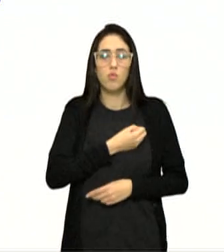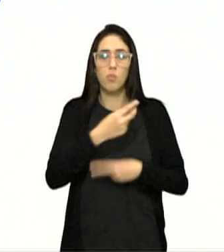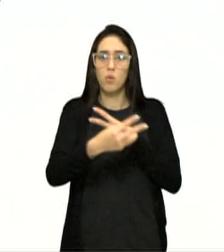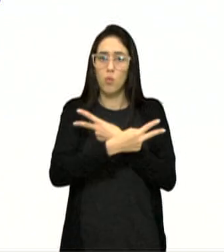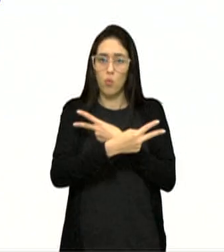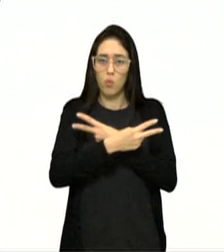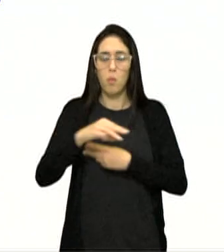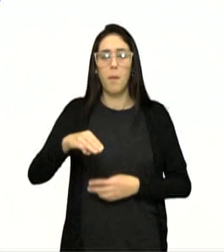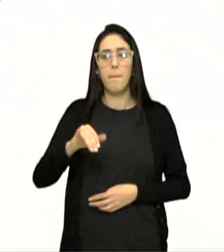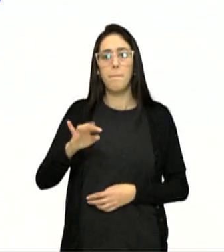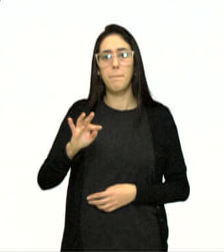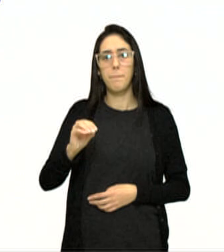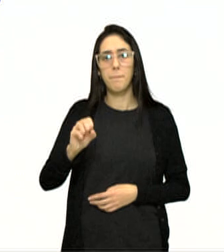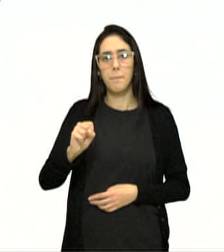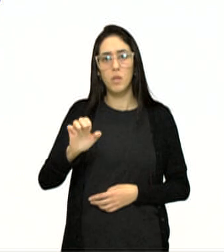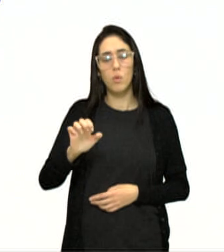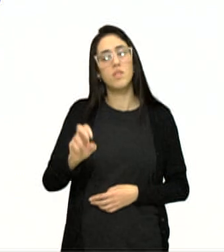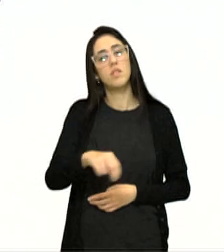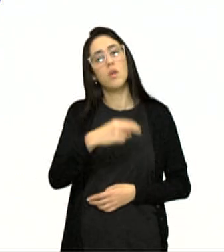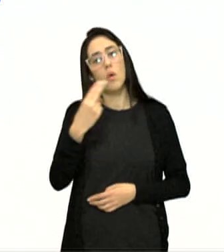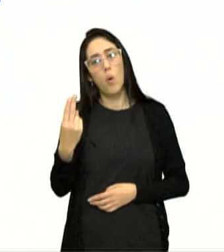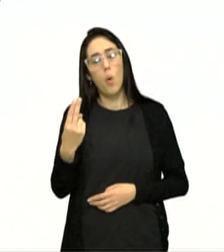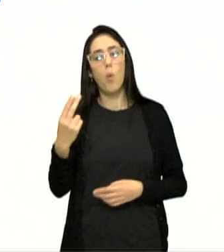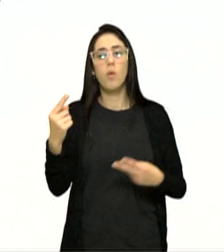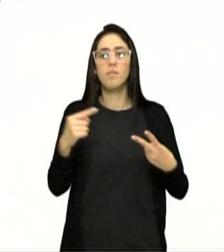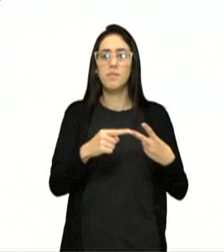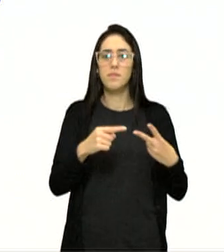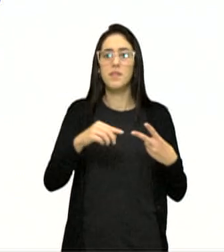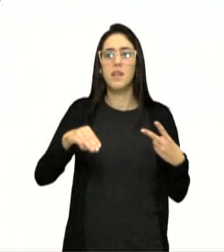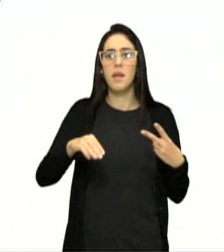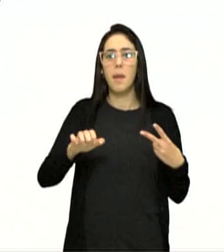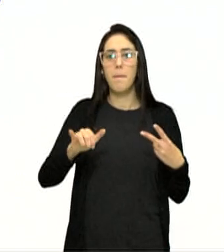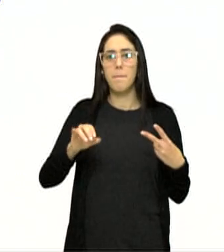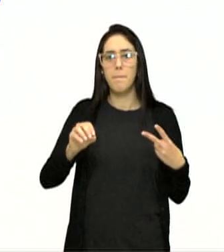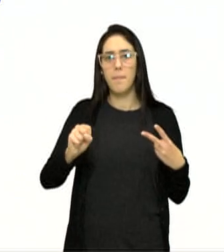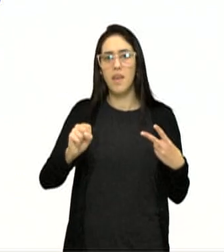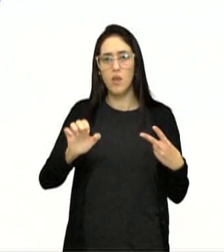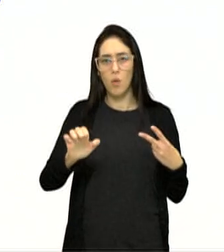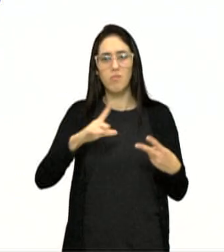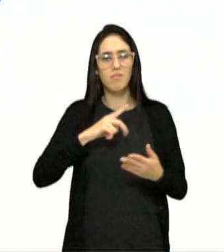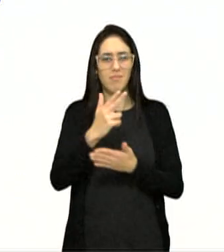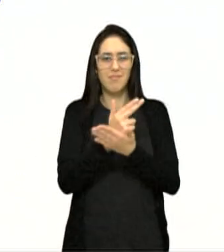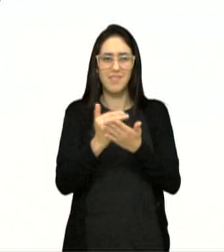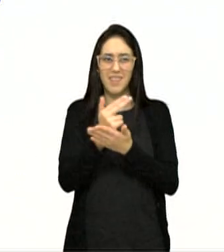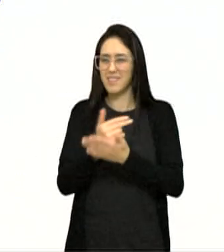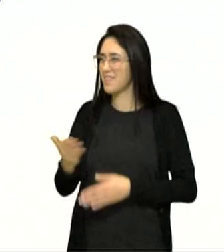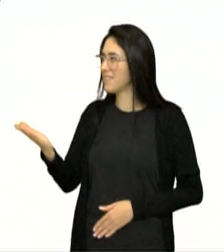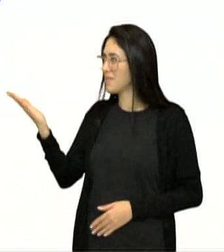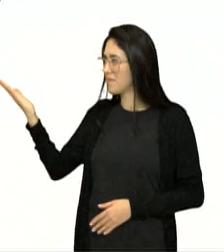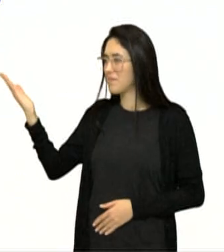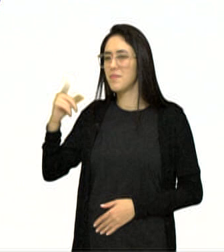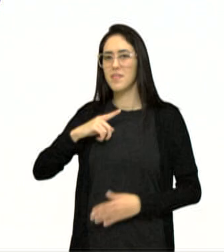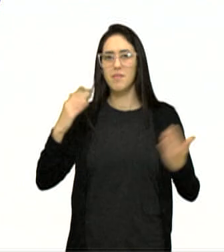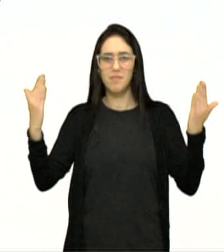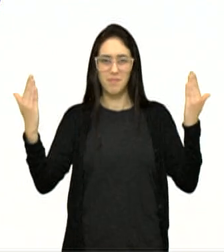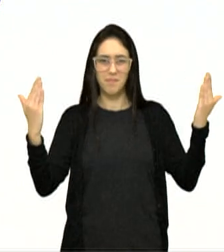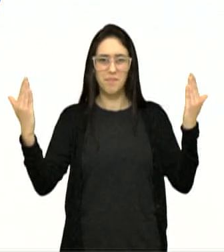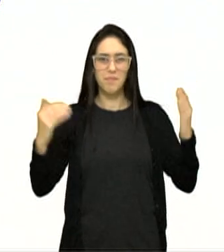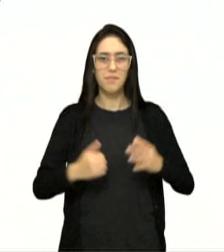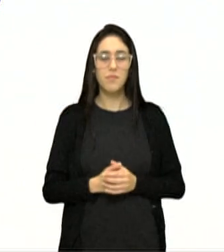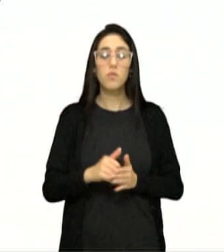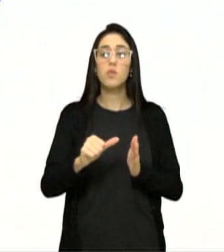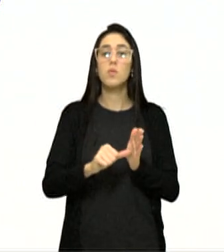vai chamar de mitose, ou reducional, a meiose. Então, nesse desenho aqui, nós temos os comparativos dos 2 processos. No